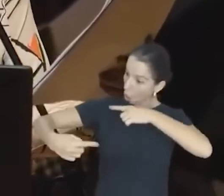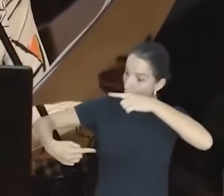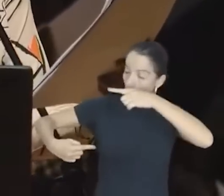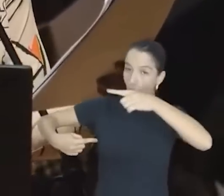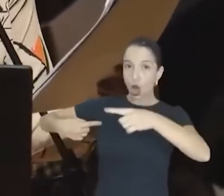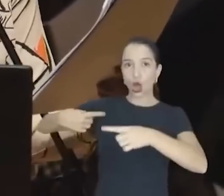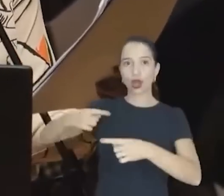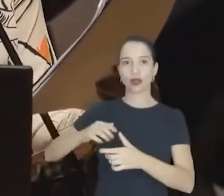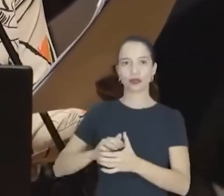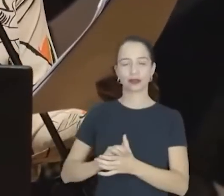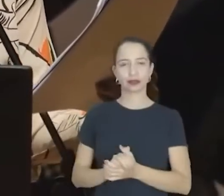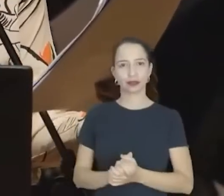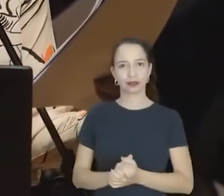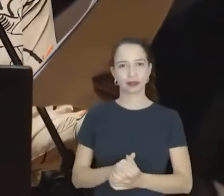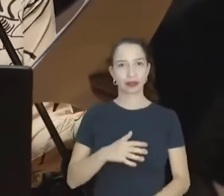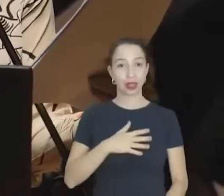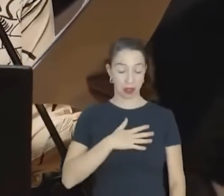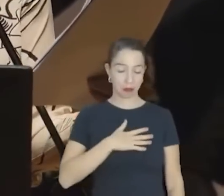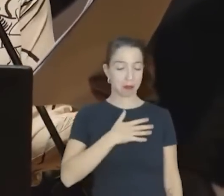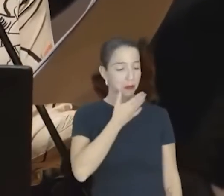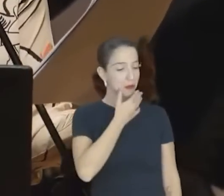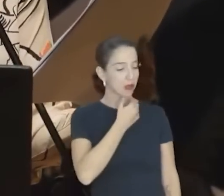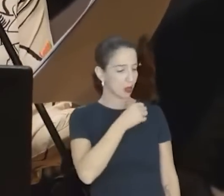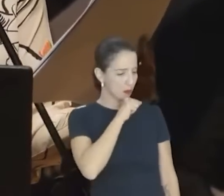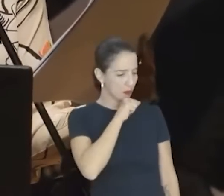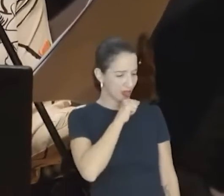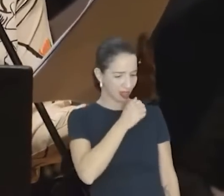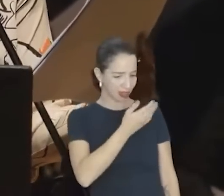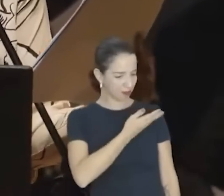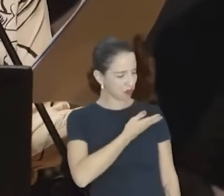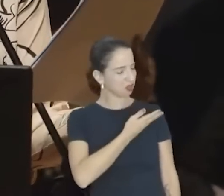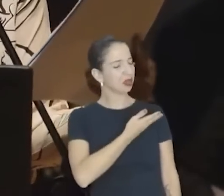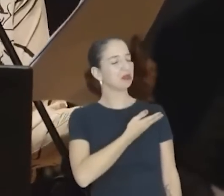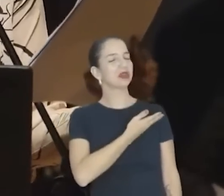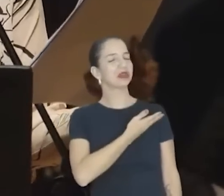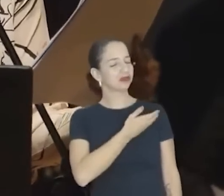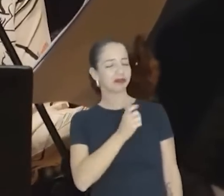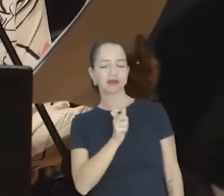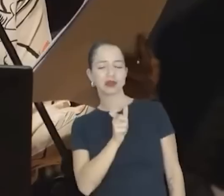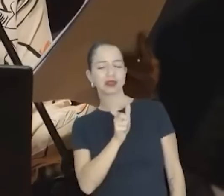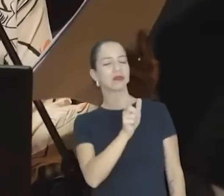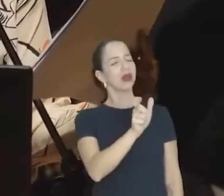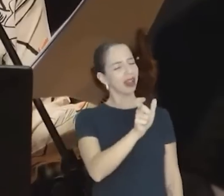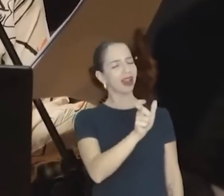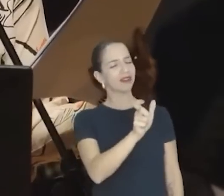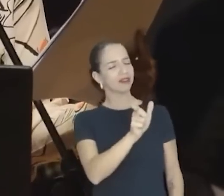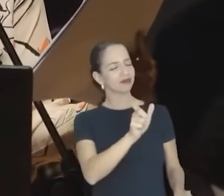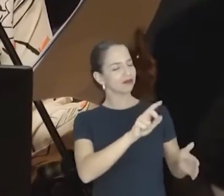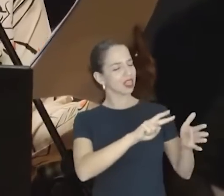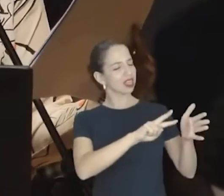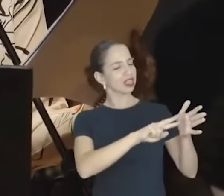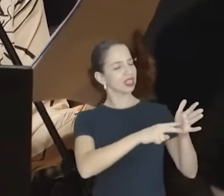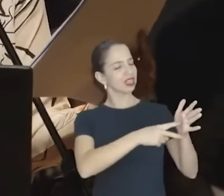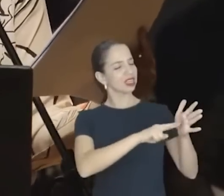entendi o significado: sindicato. Eu cresci